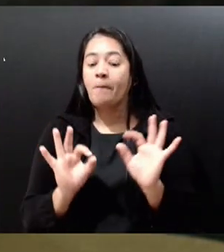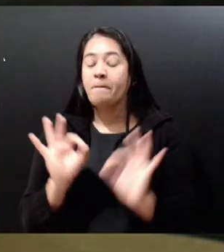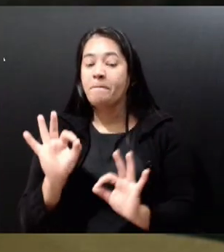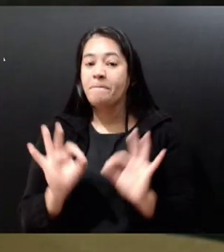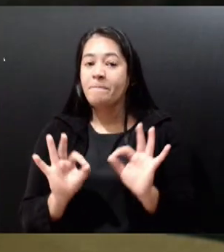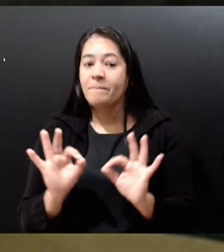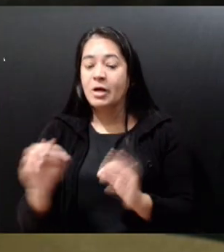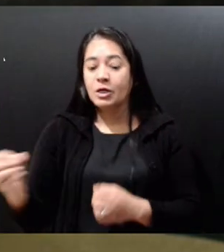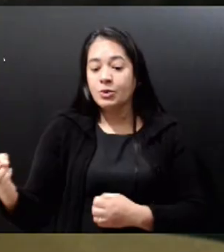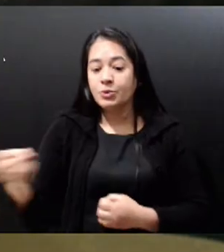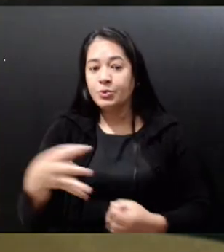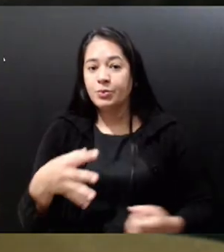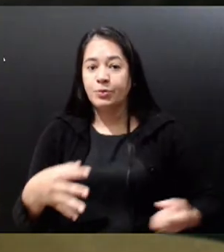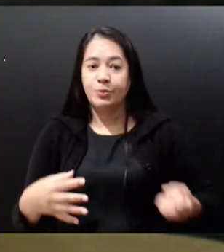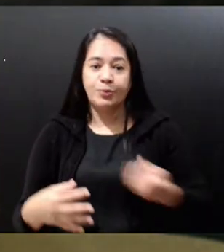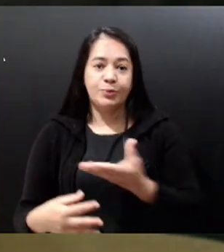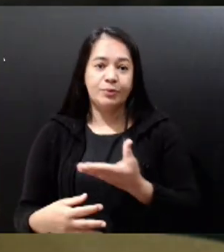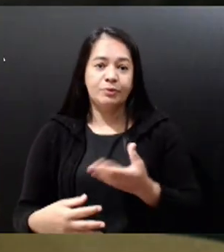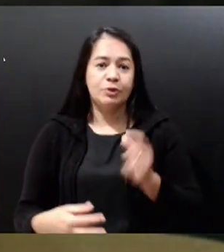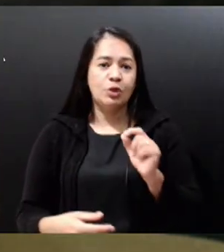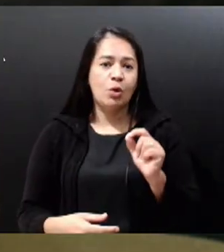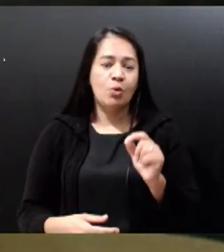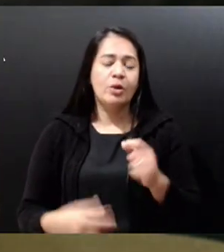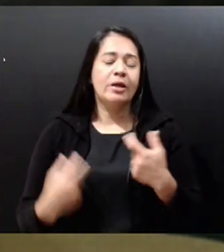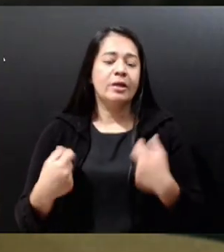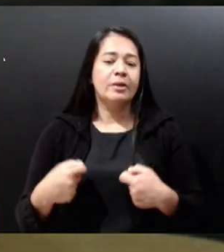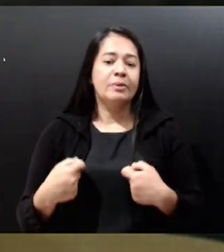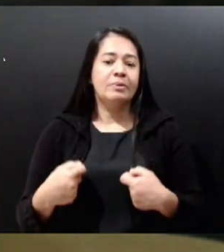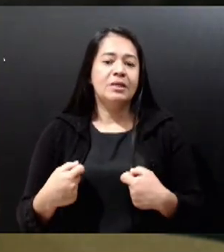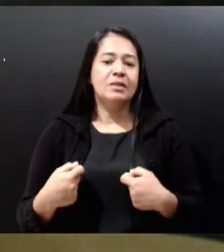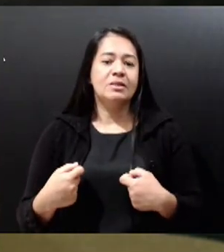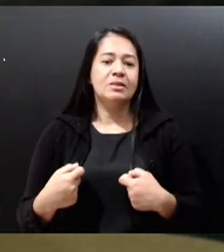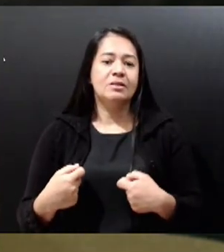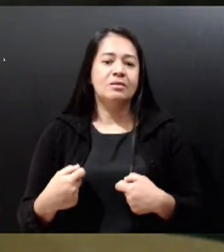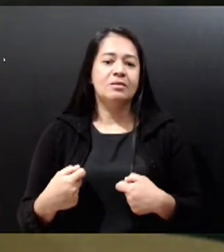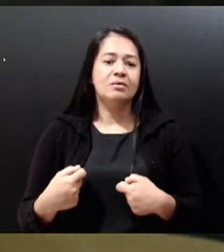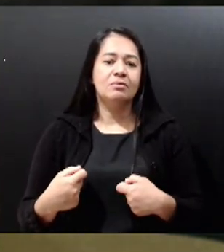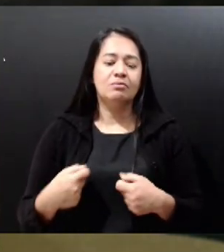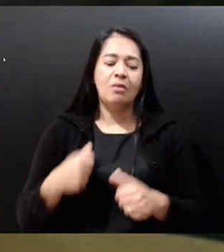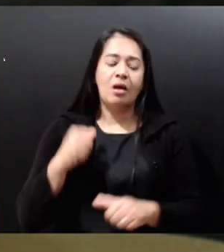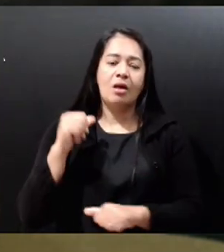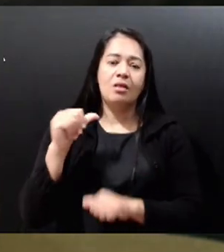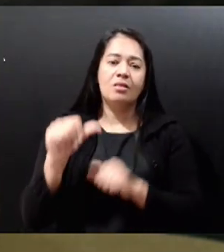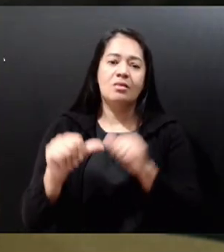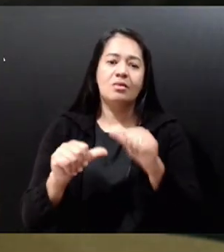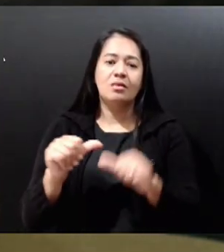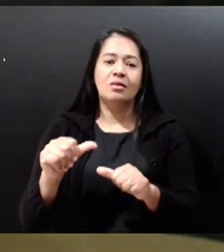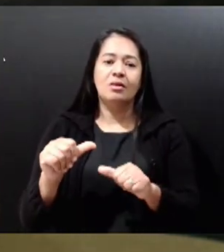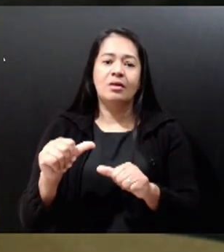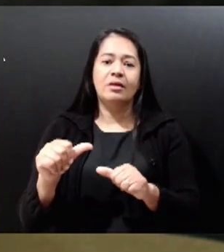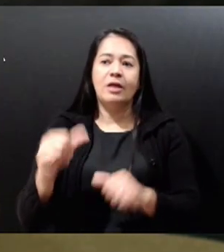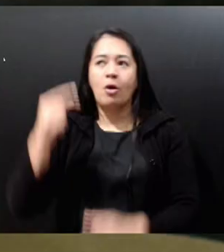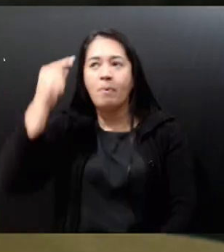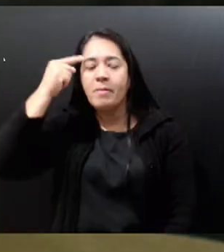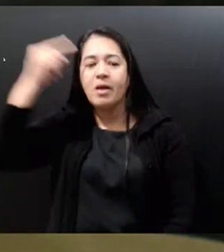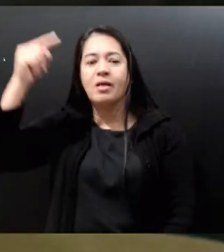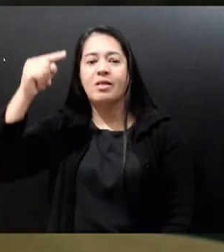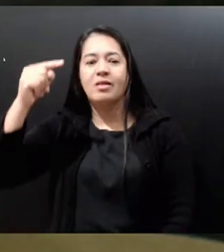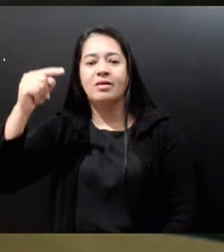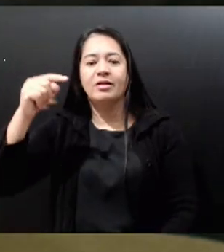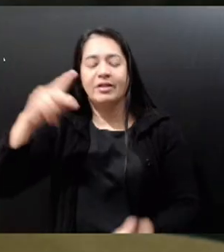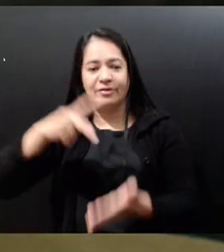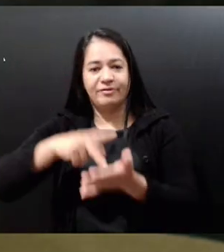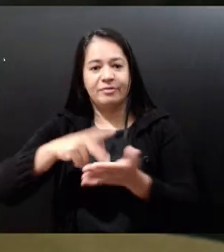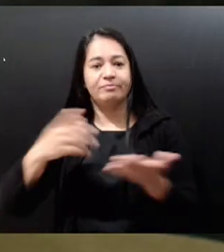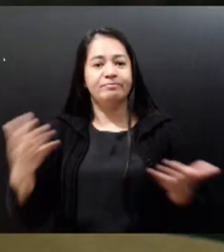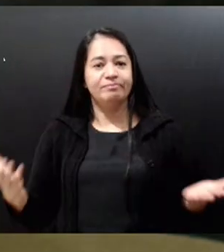né? E o que é preciso para transformar uma ideia em realidade? Se você já empreende, quer começar ou